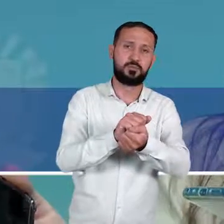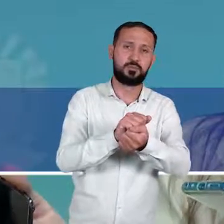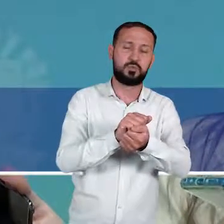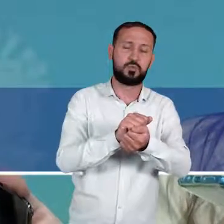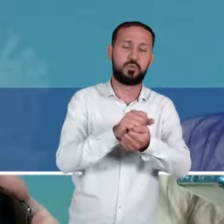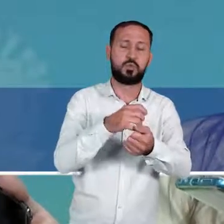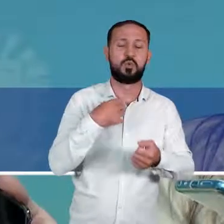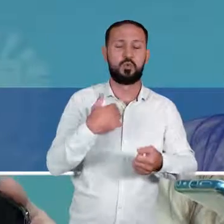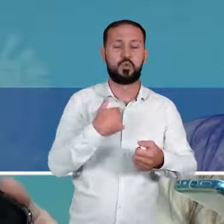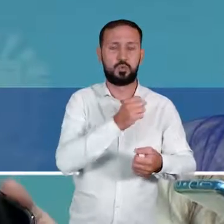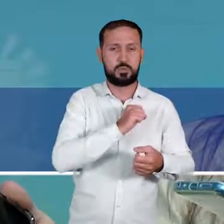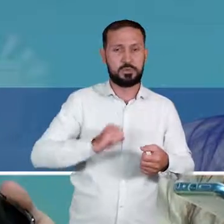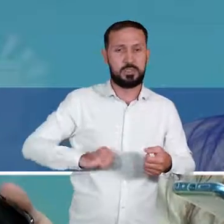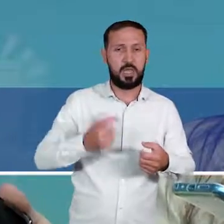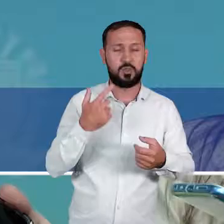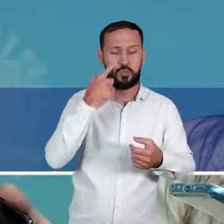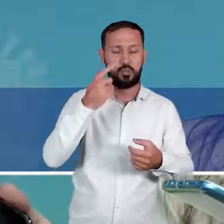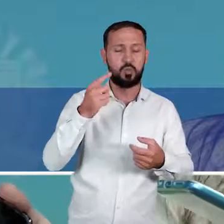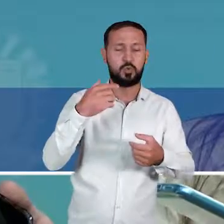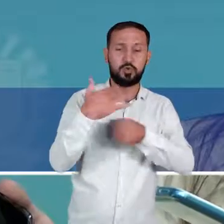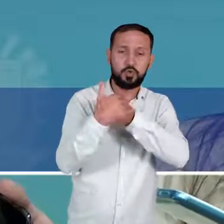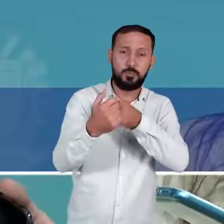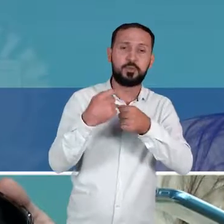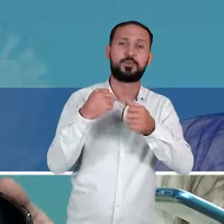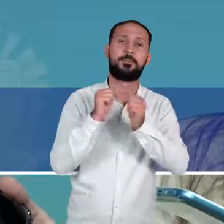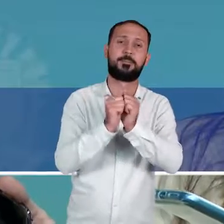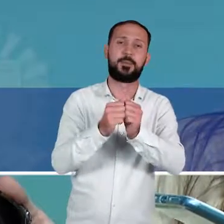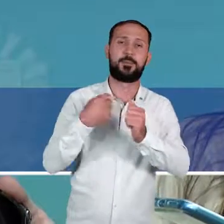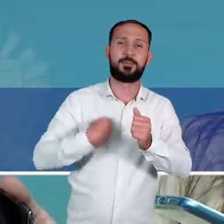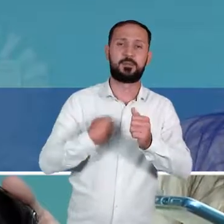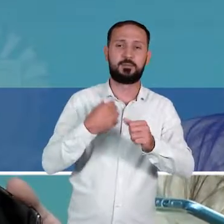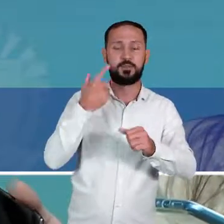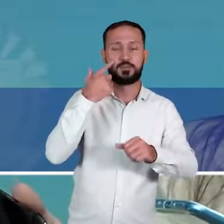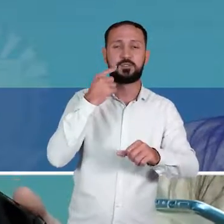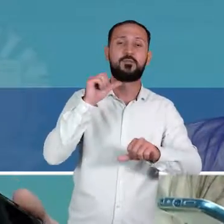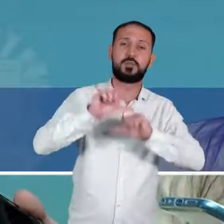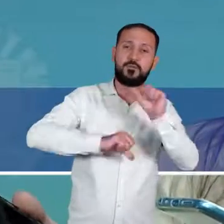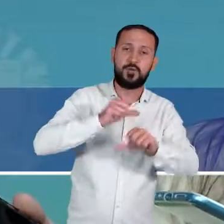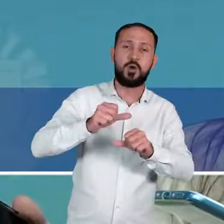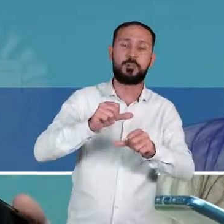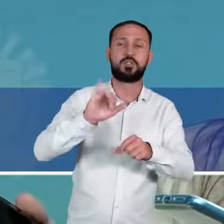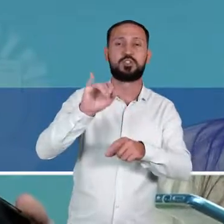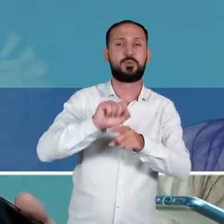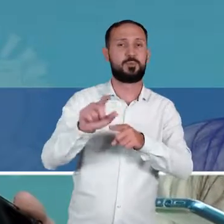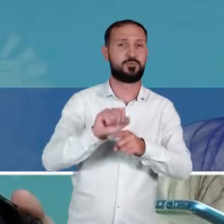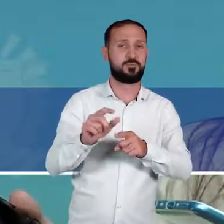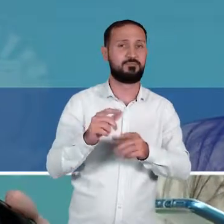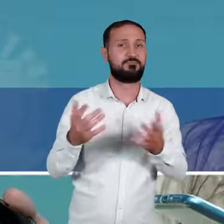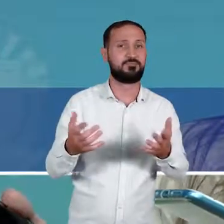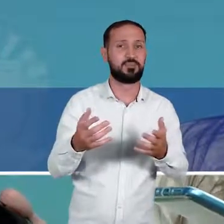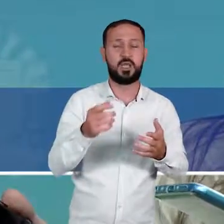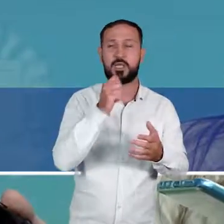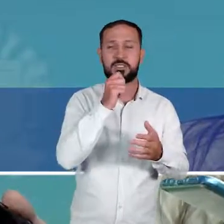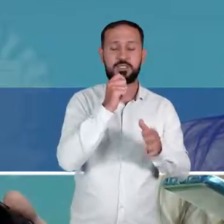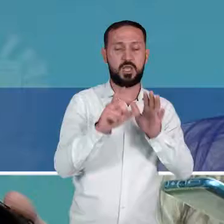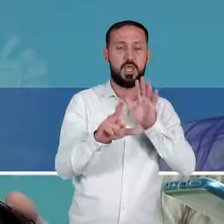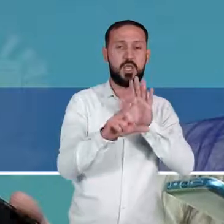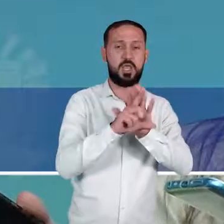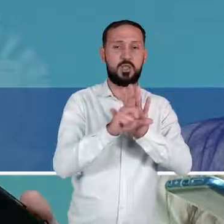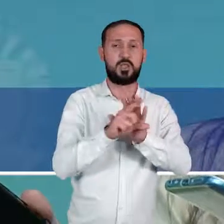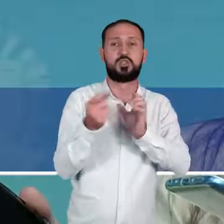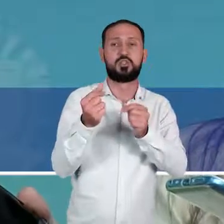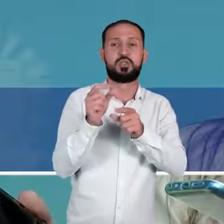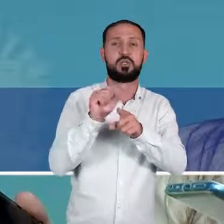senador Davi Alcolumbre, nosso presidente do Senado, nos chamou para participar da reforma tributária também. A gente não legisla sobre a